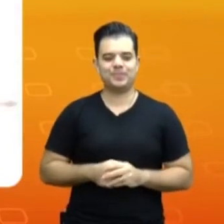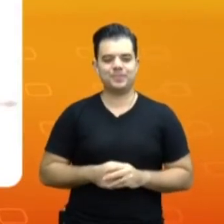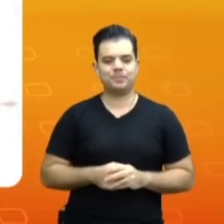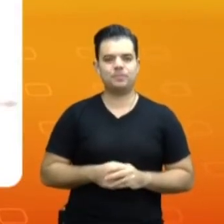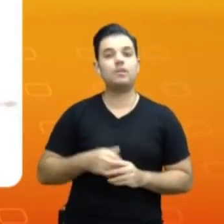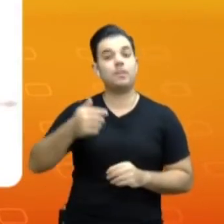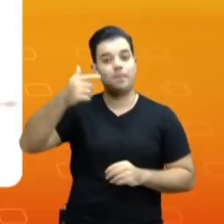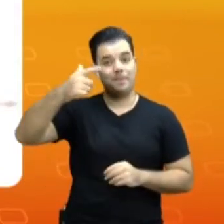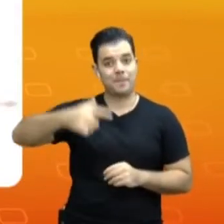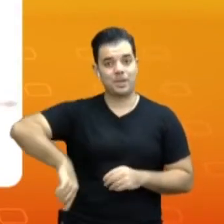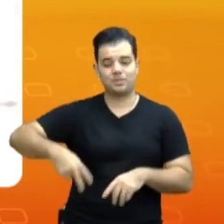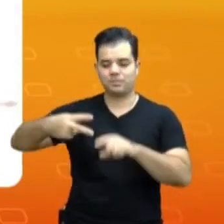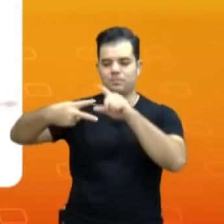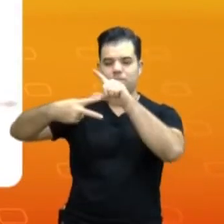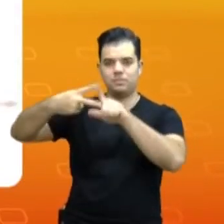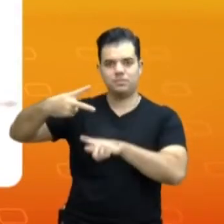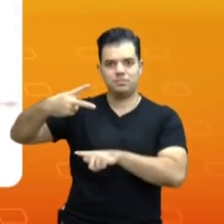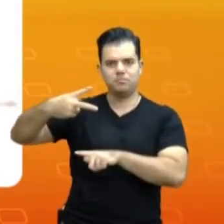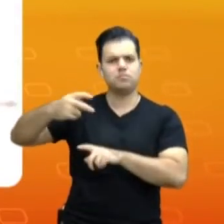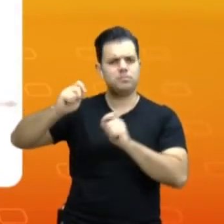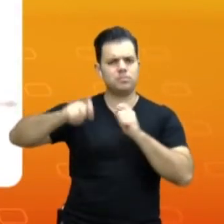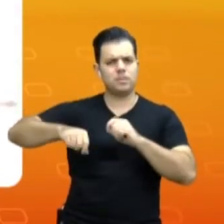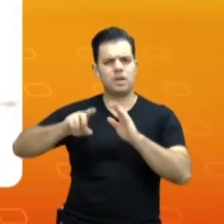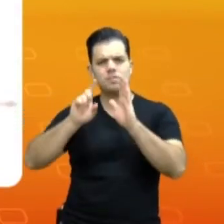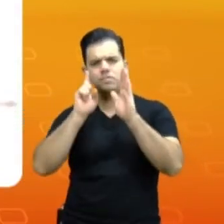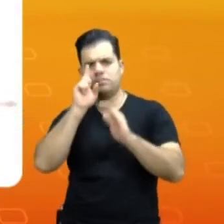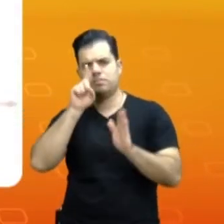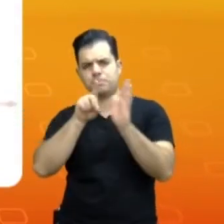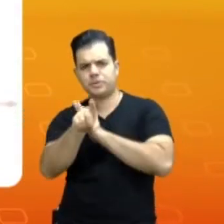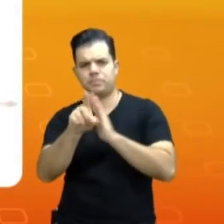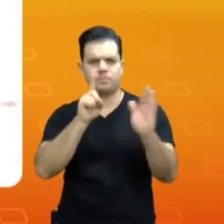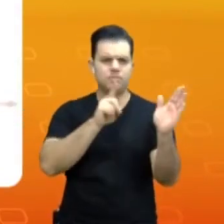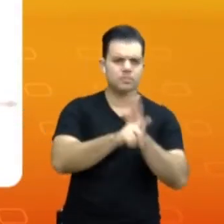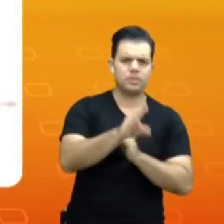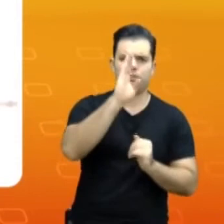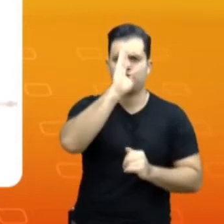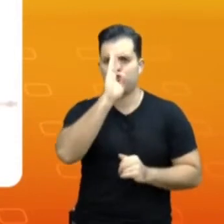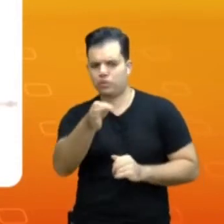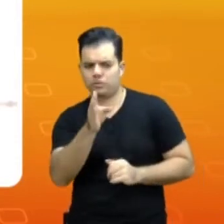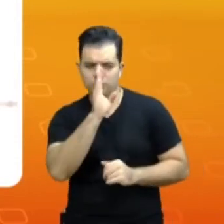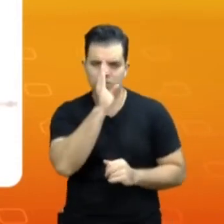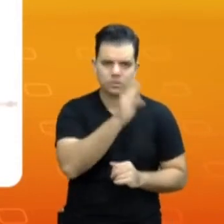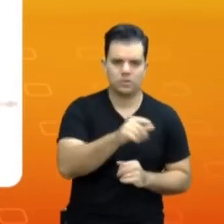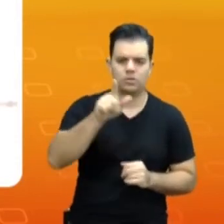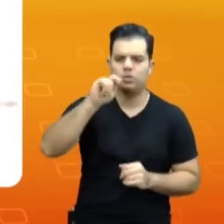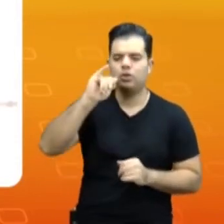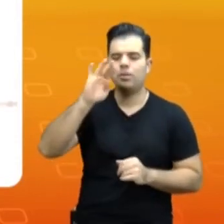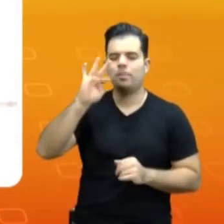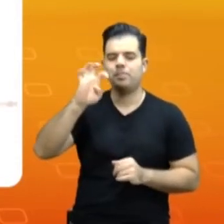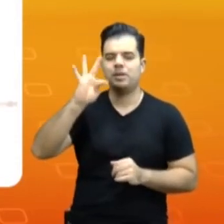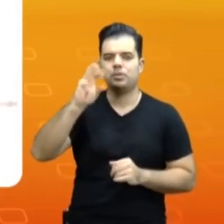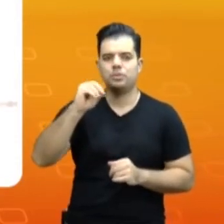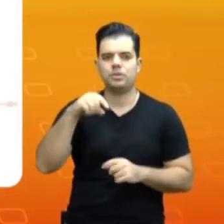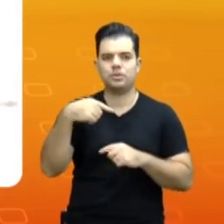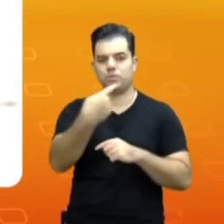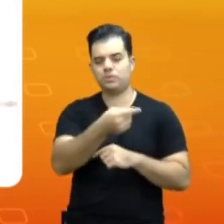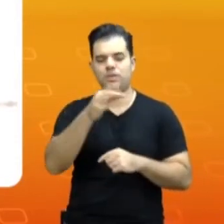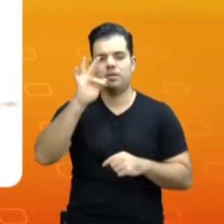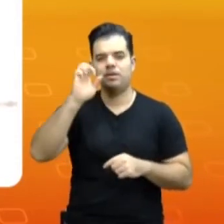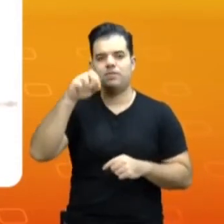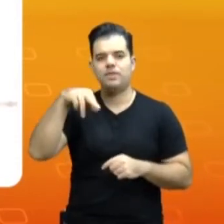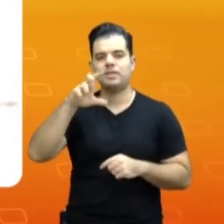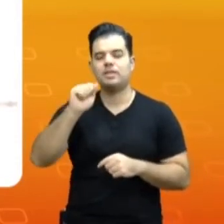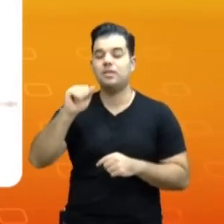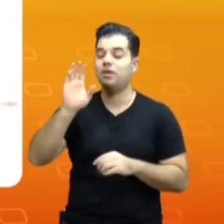Tem mais duas aqui, acho que a gente pode direcionar uma para o Gilberto, outra para a Fernanda. O Rubens